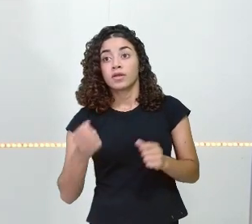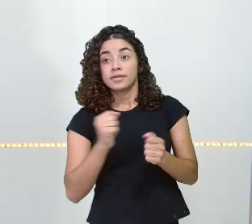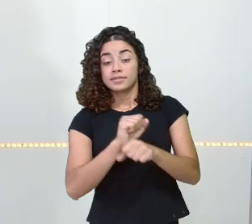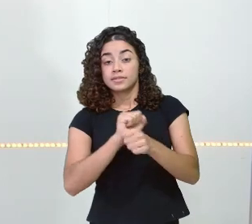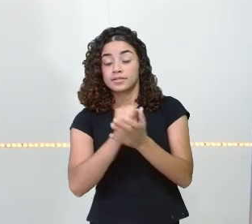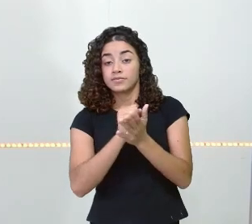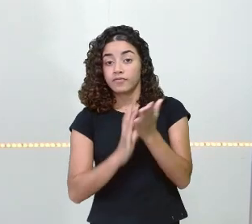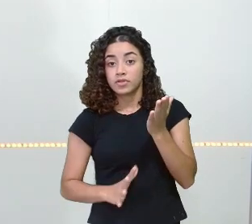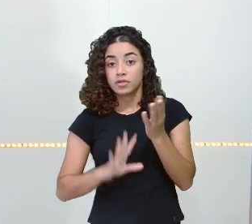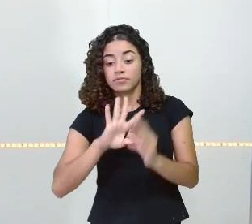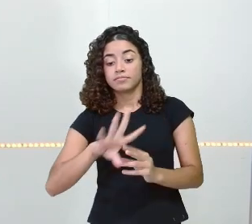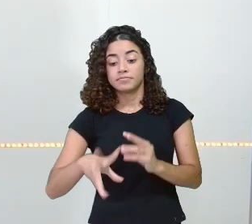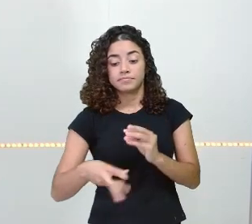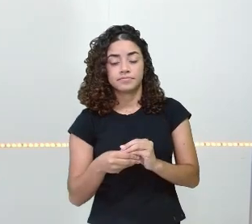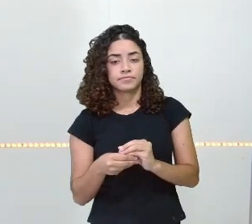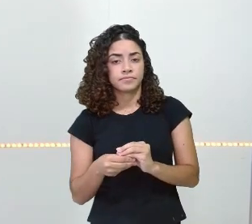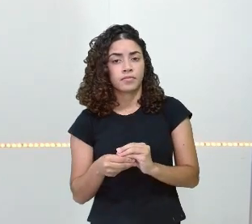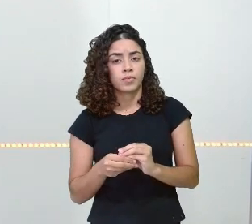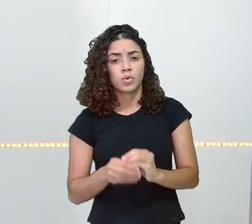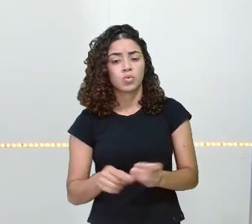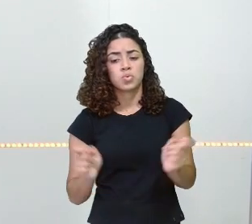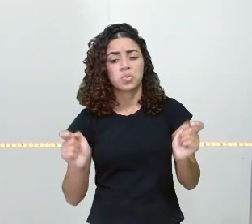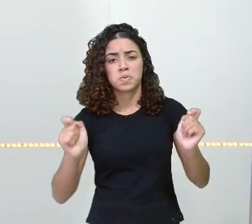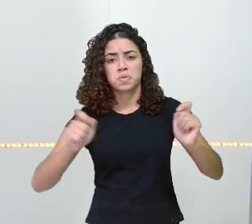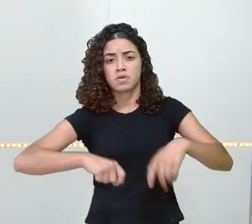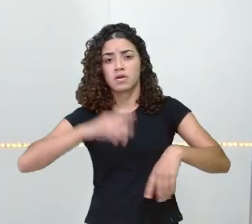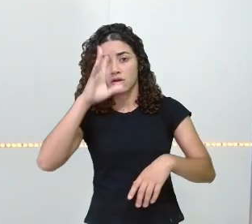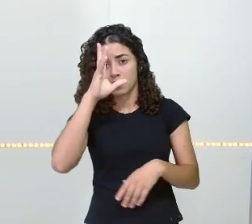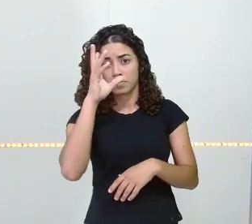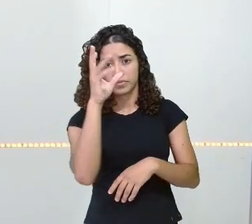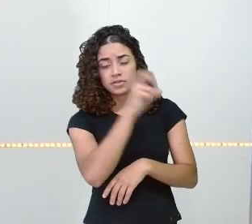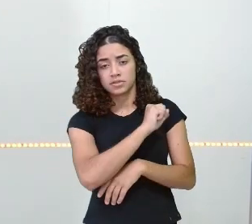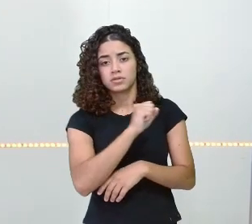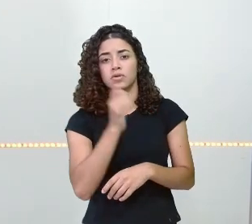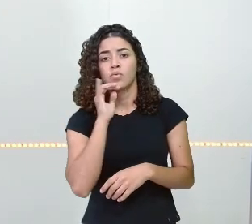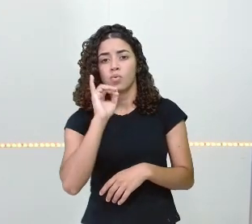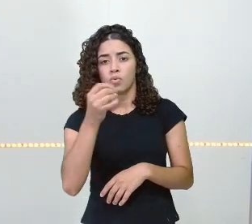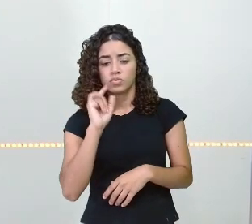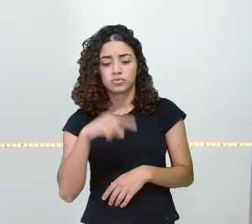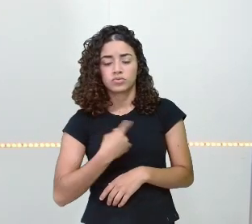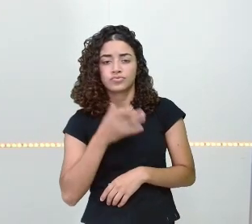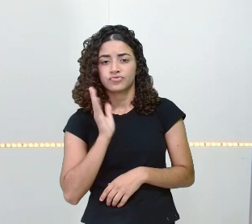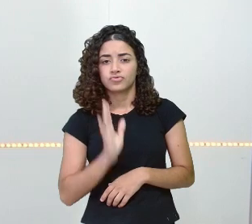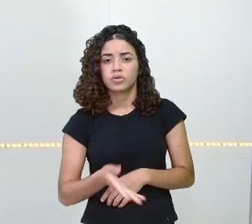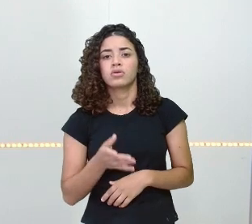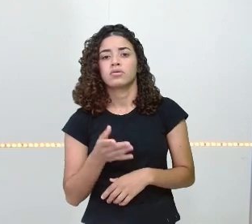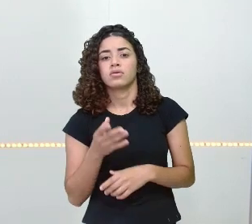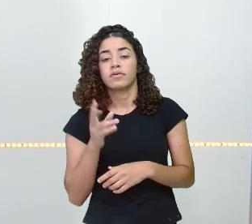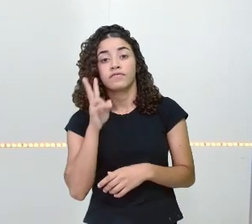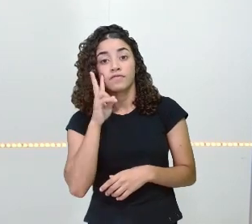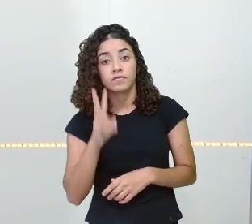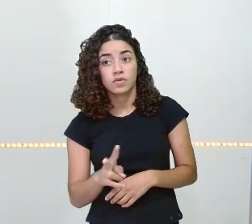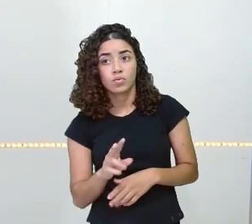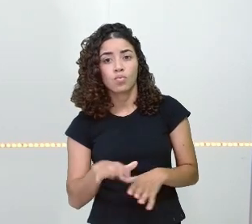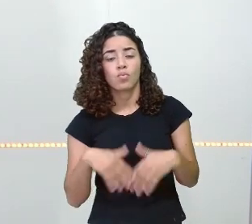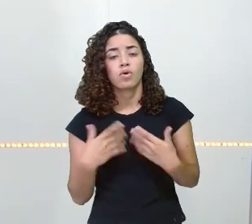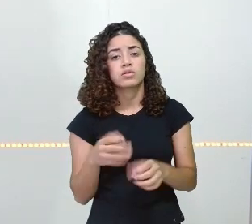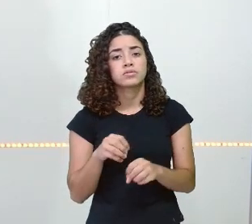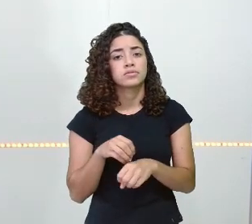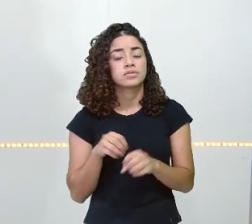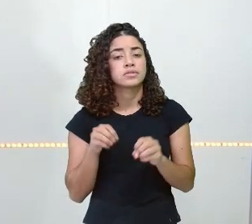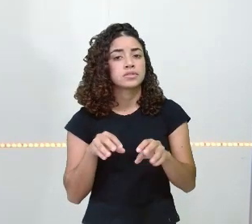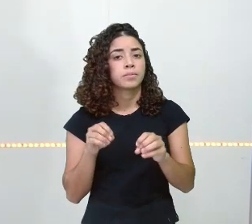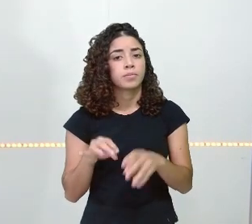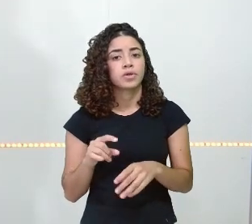atividade complementar. O que nós podemos aprender com esse conto que acabamos de ouvir? Qual o ensinamento que essa